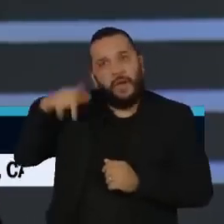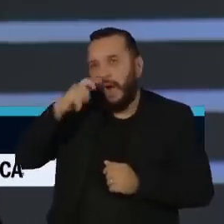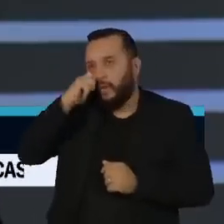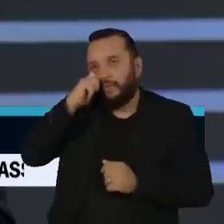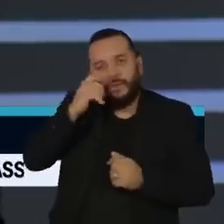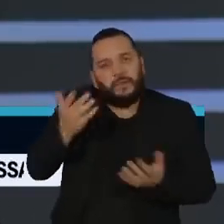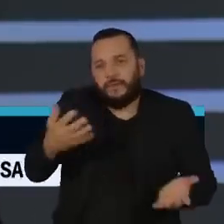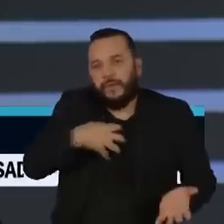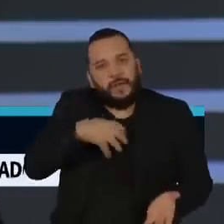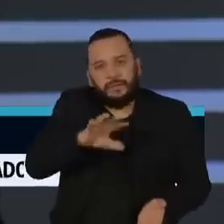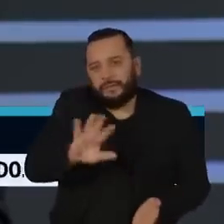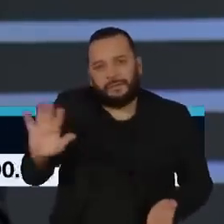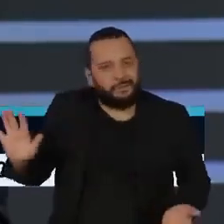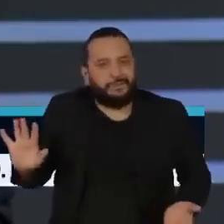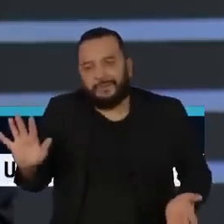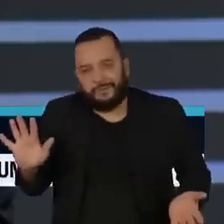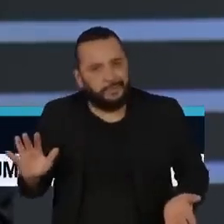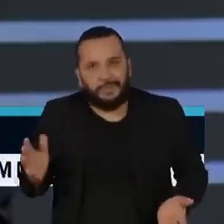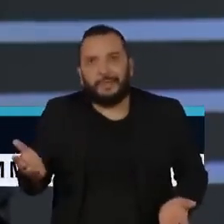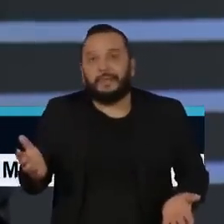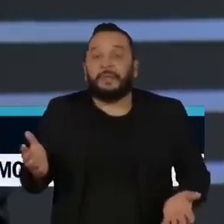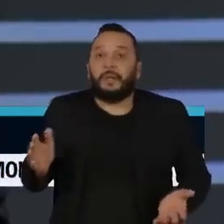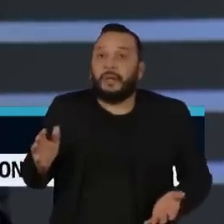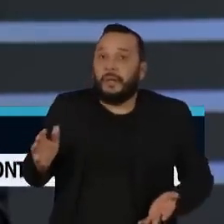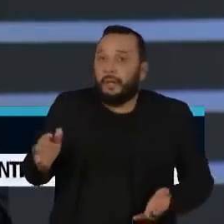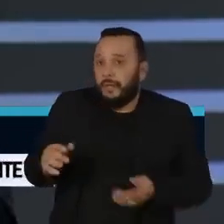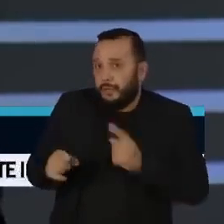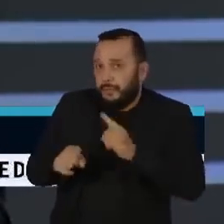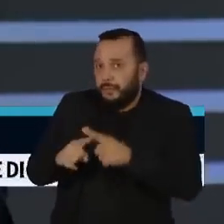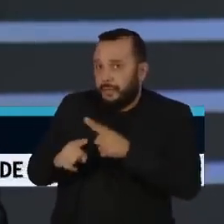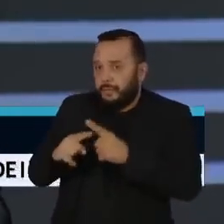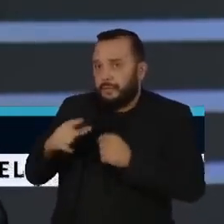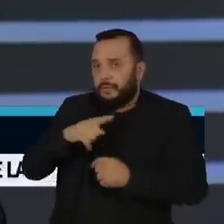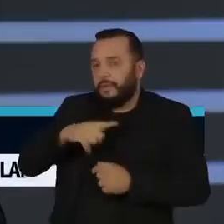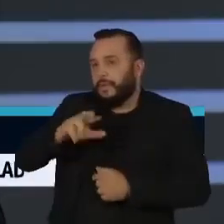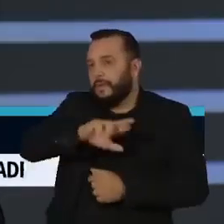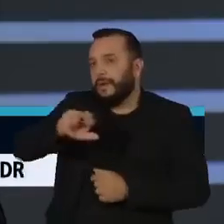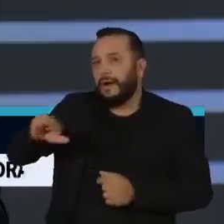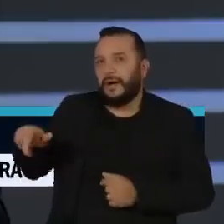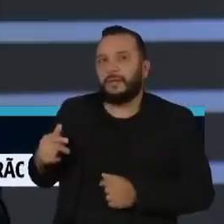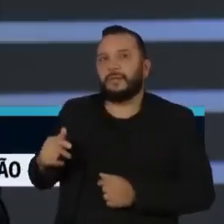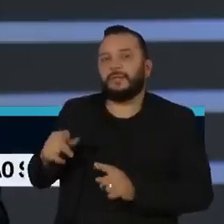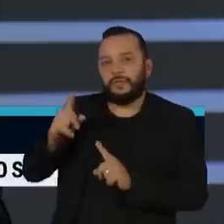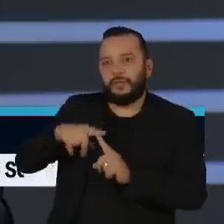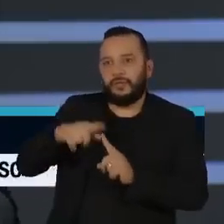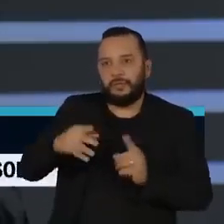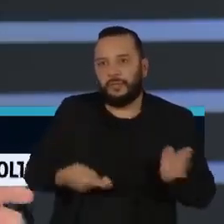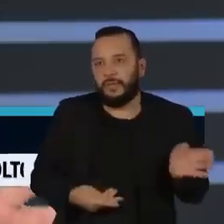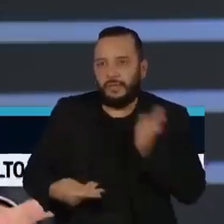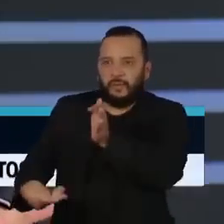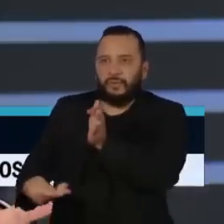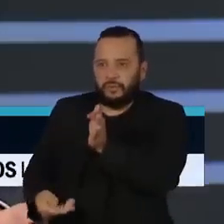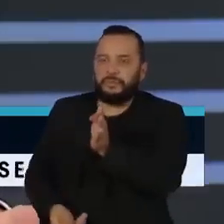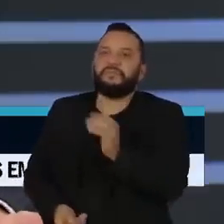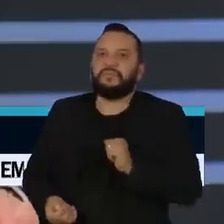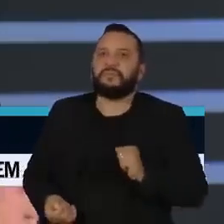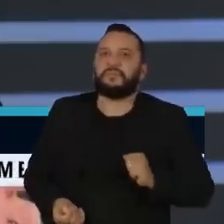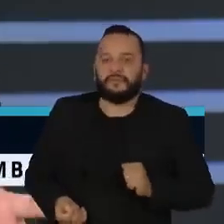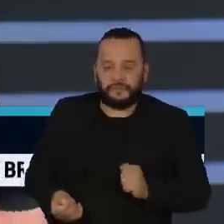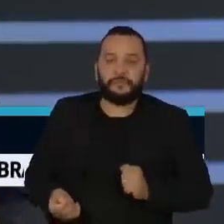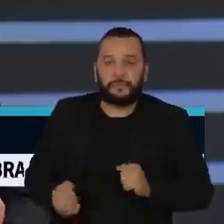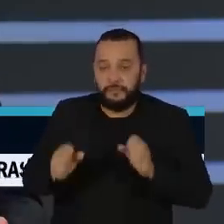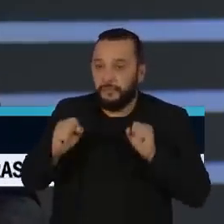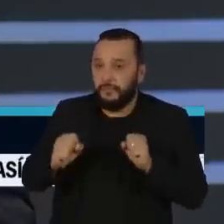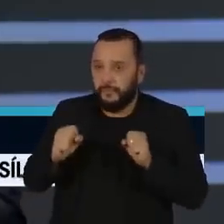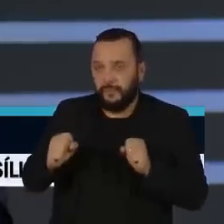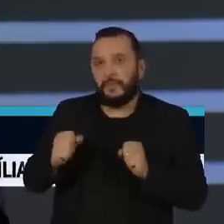faz parte da cobertura ao vivo é porque é o seguinte é existe em diversos tipos de recurso né então existe uma possibilidade